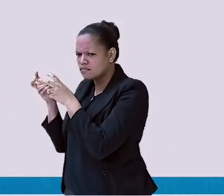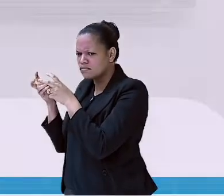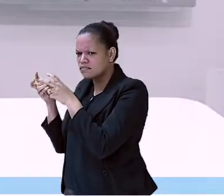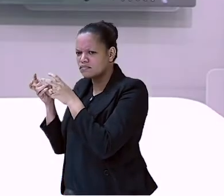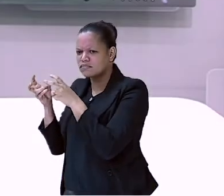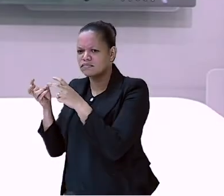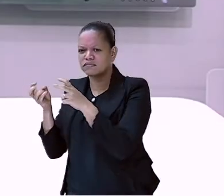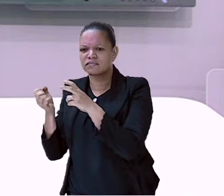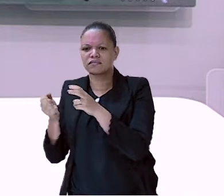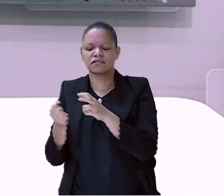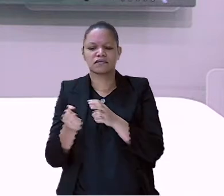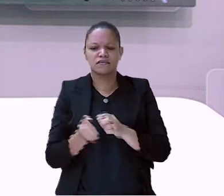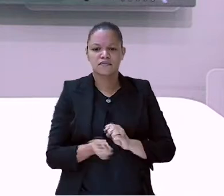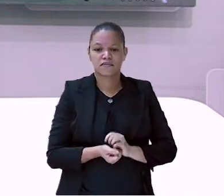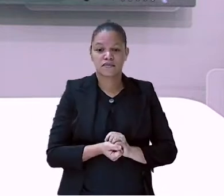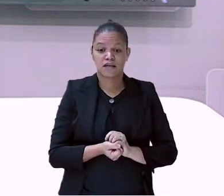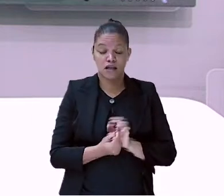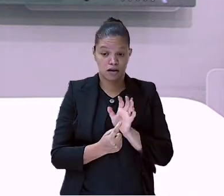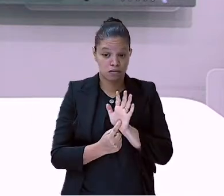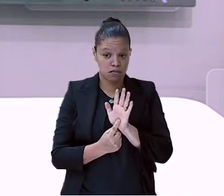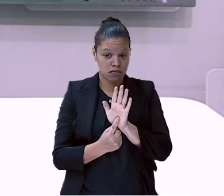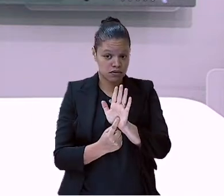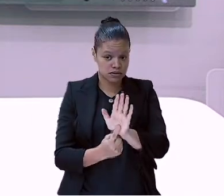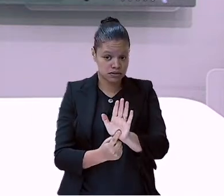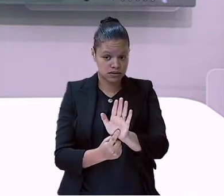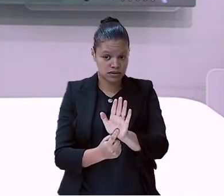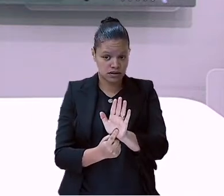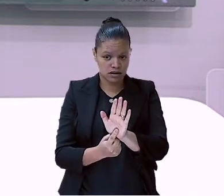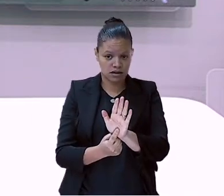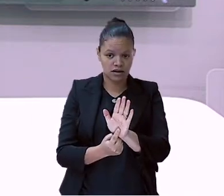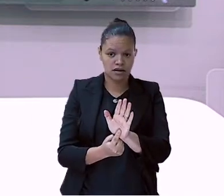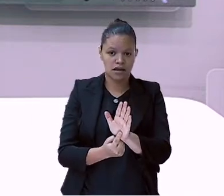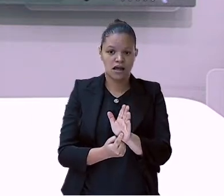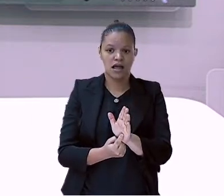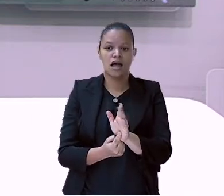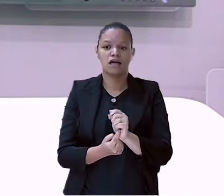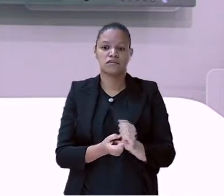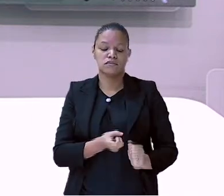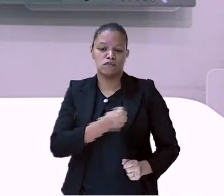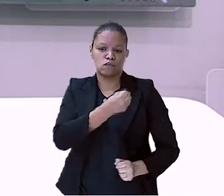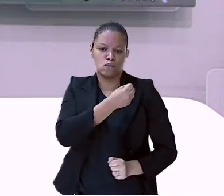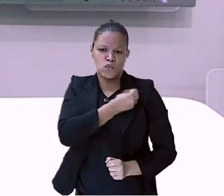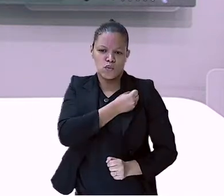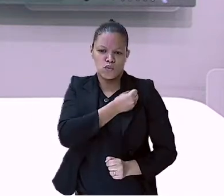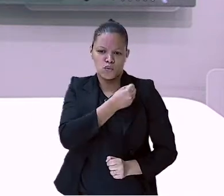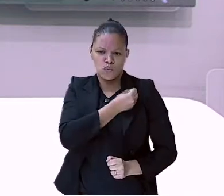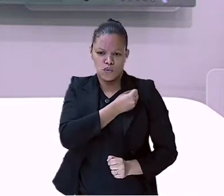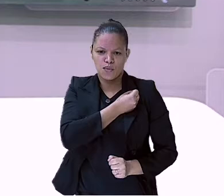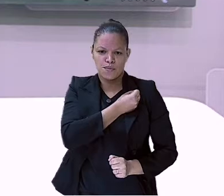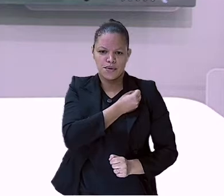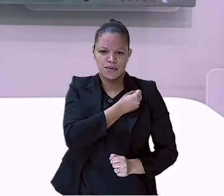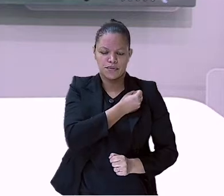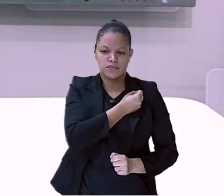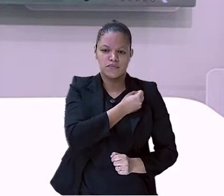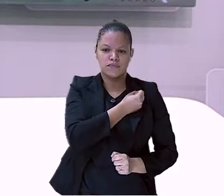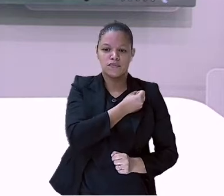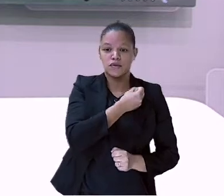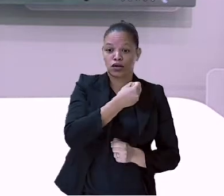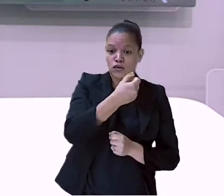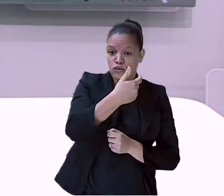comprimento menor. É uma casa menor. Então, significa que quando eu coloco aqui, ó,